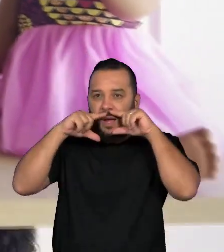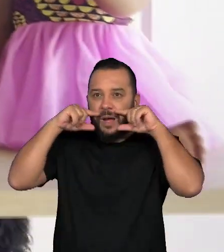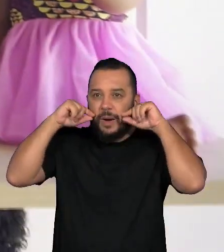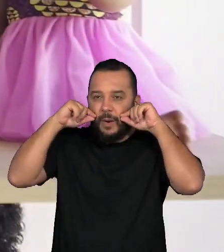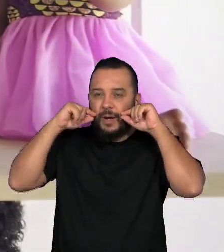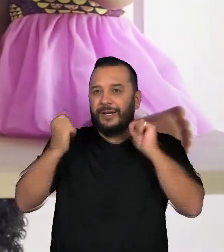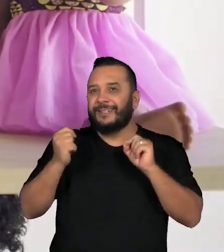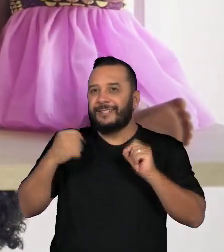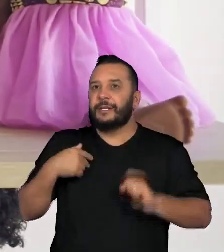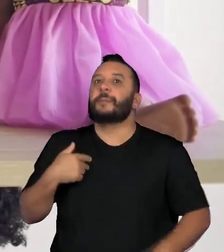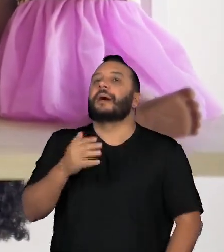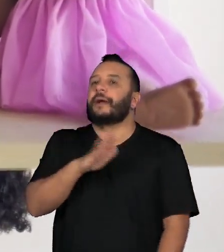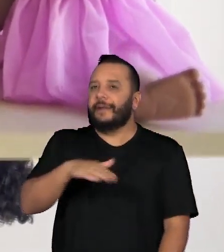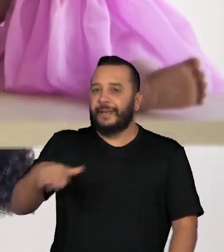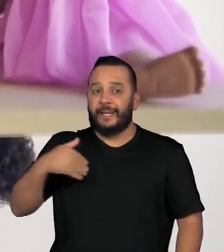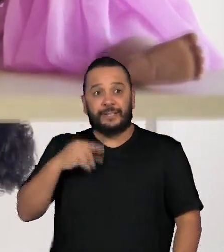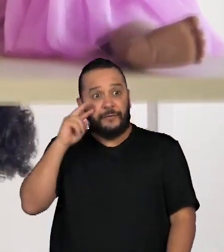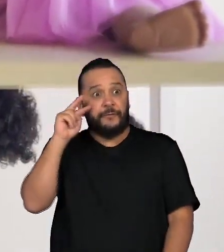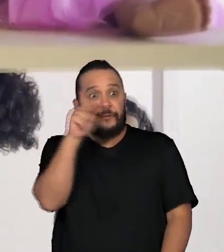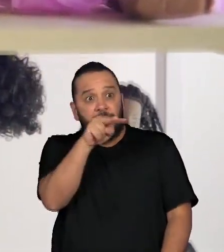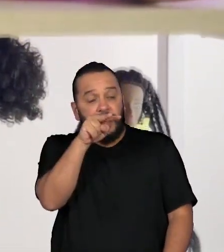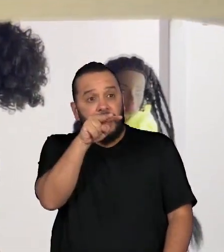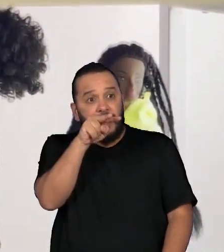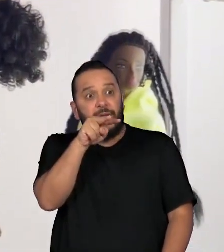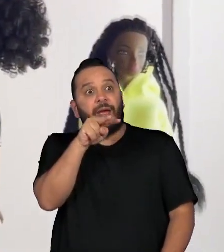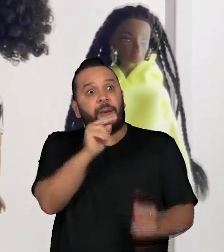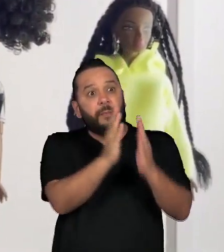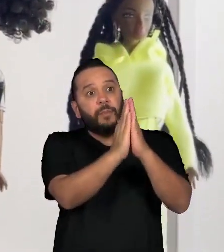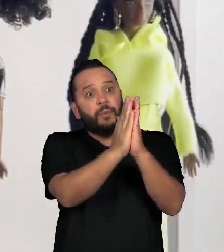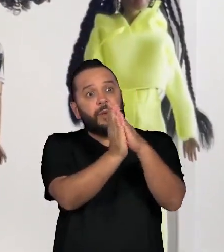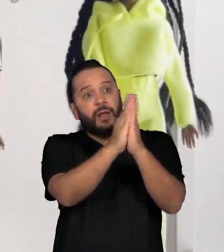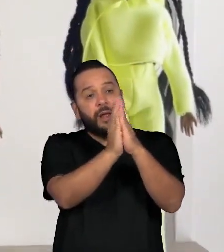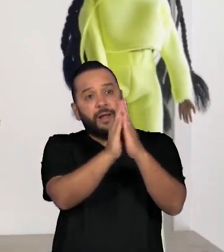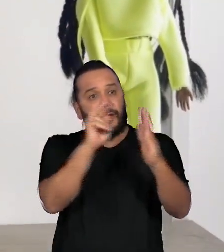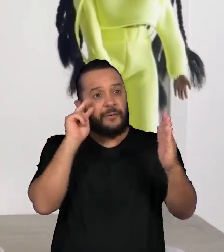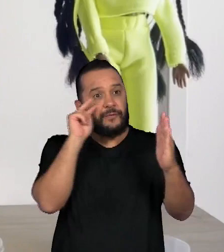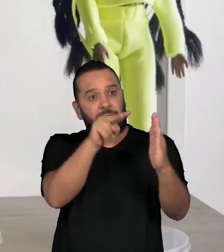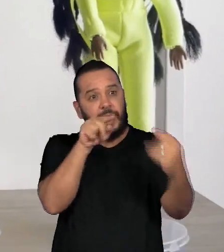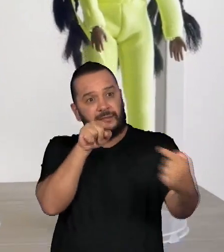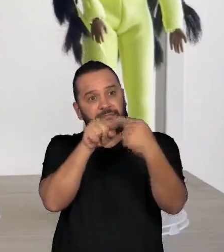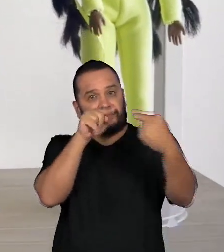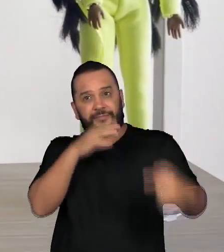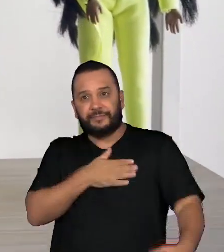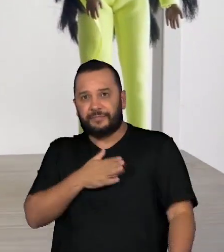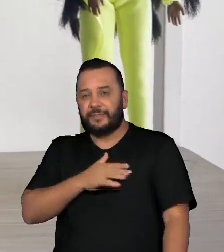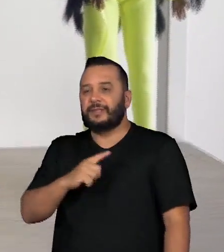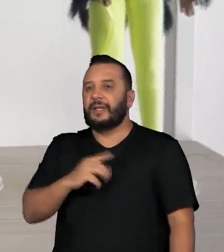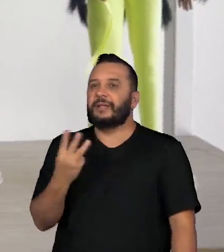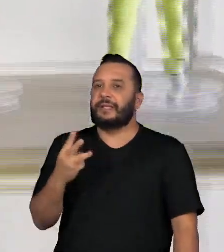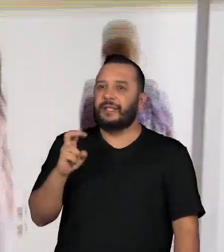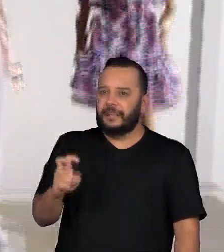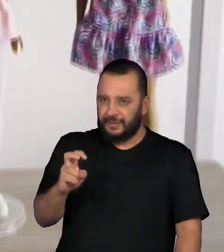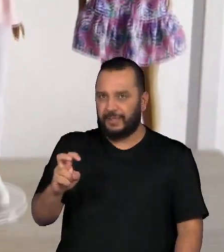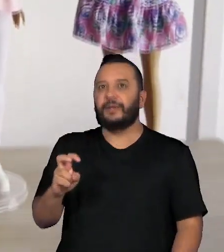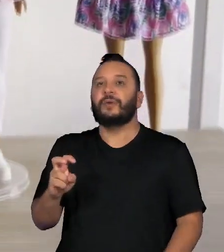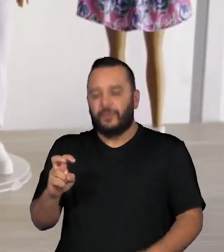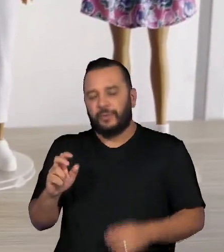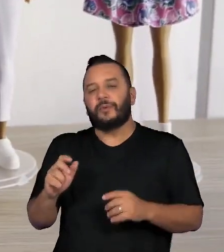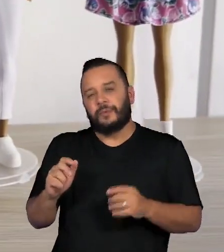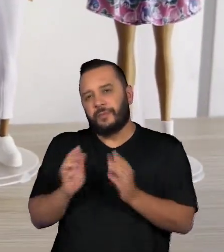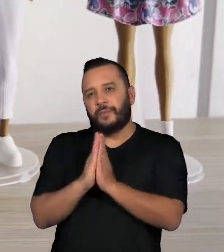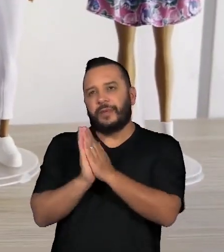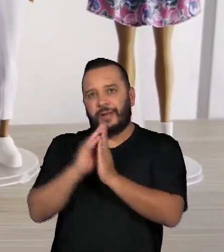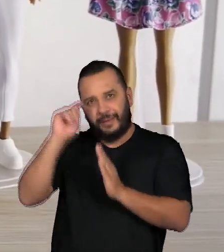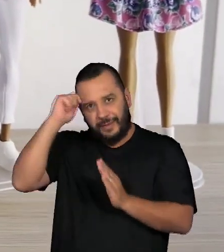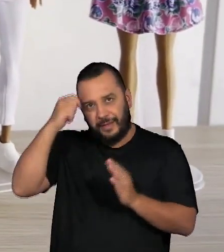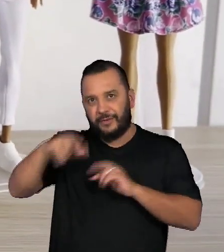para que a criança de fato se identifique de uma forma positiva. Hoje a Loja Nisa tem pelo menos 35 bonecos negros diversos. Tem cabelo,